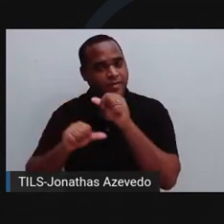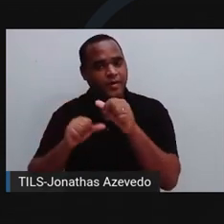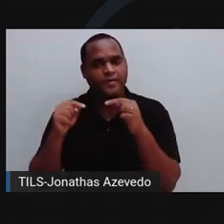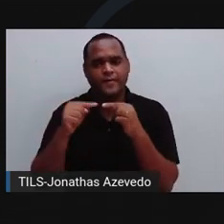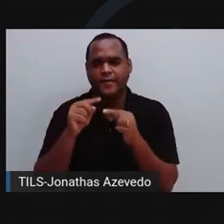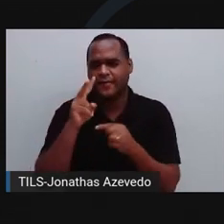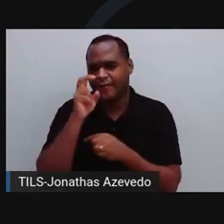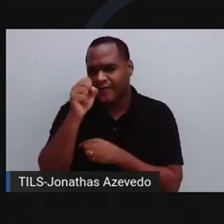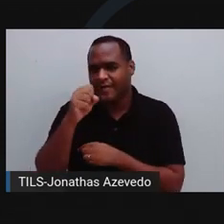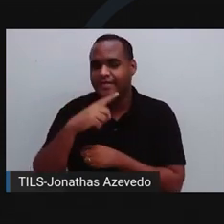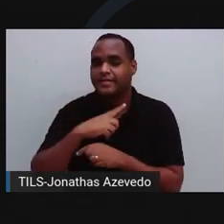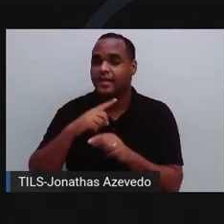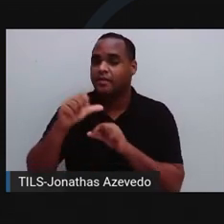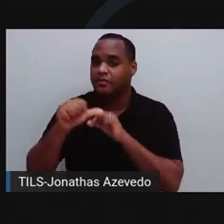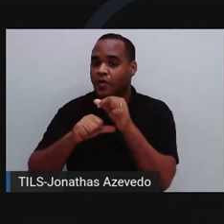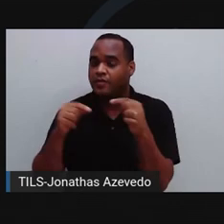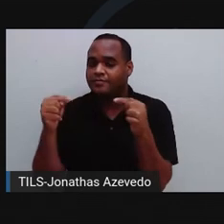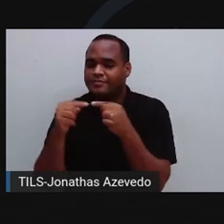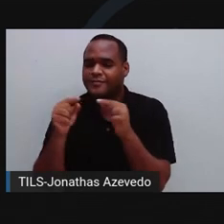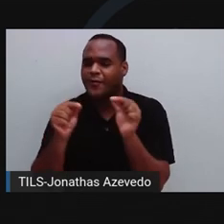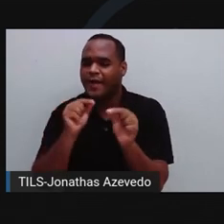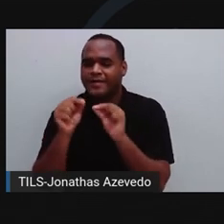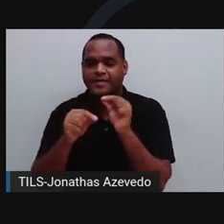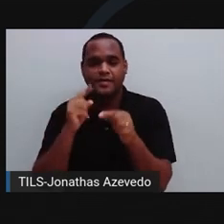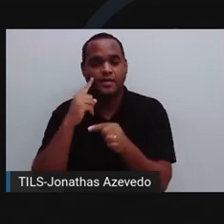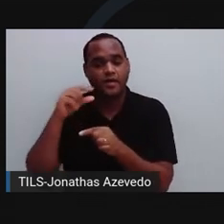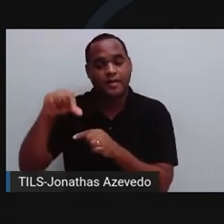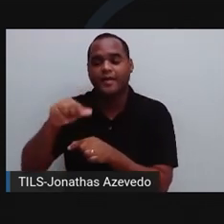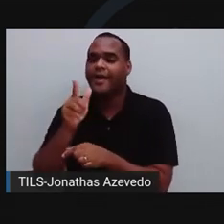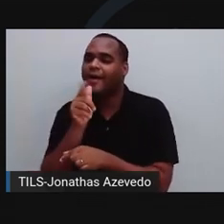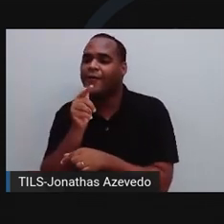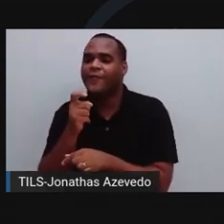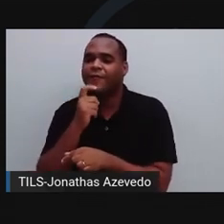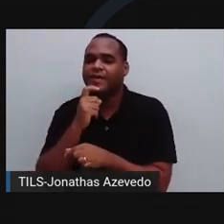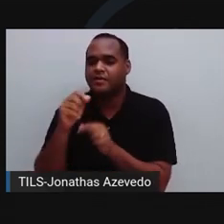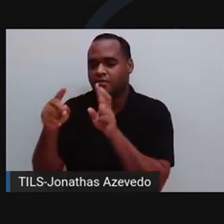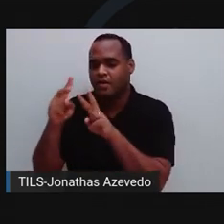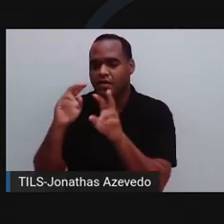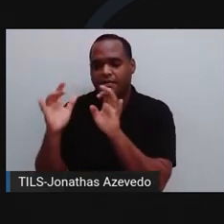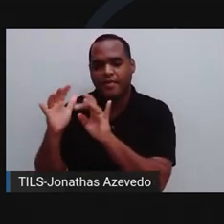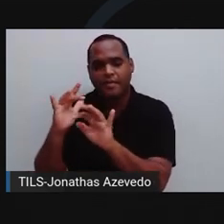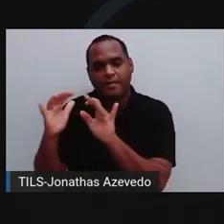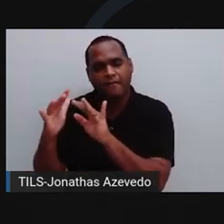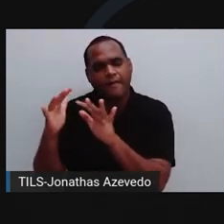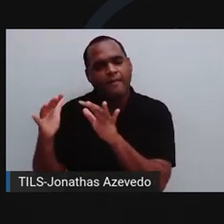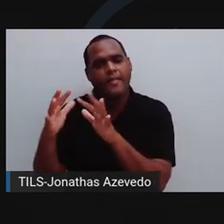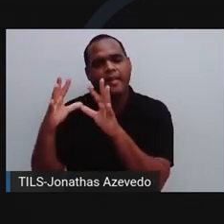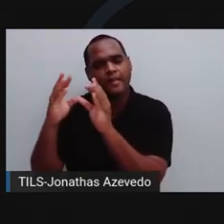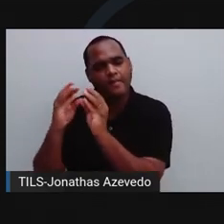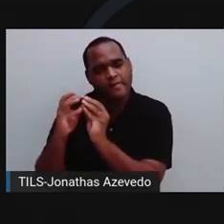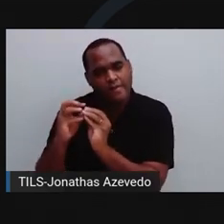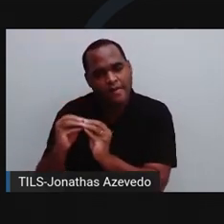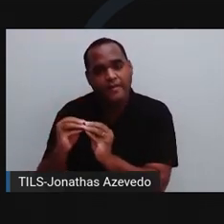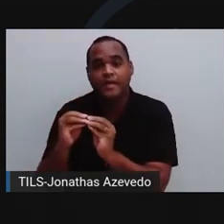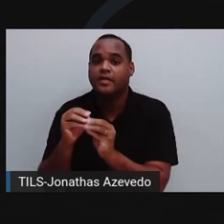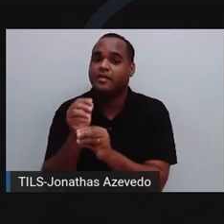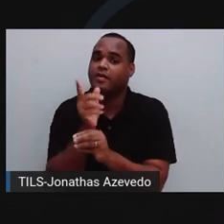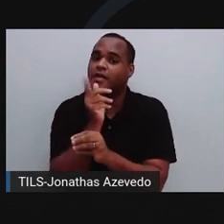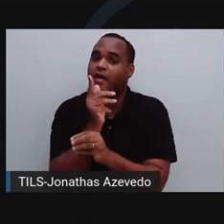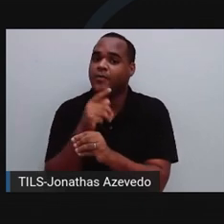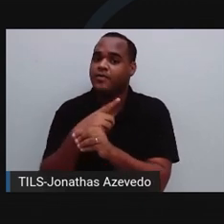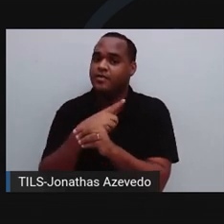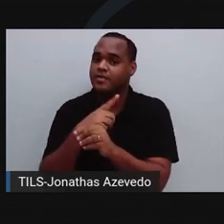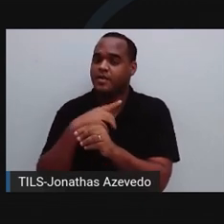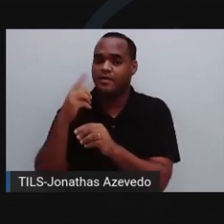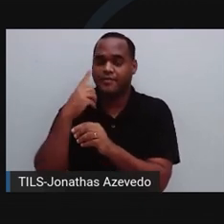contrário, quando submergimos o capilar em água fria, o gás que forma o ar se comprime e faz que a gota se aproxime do extremo